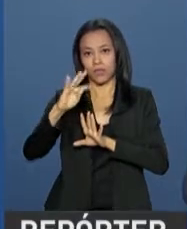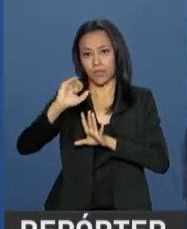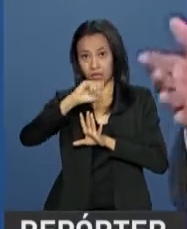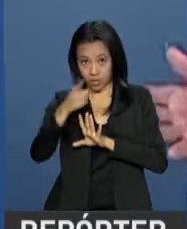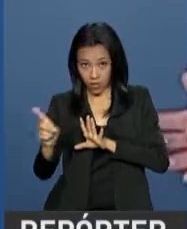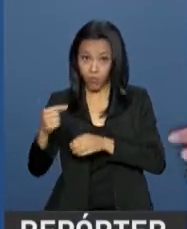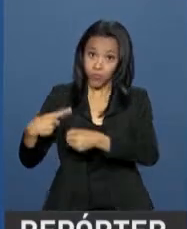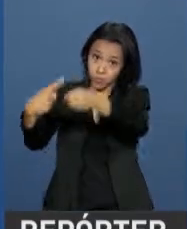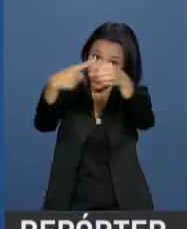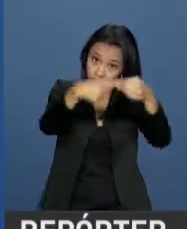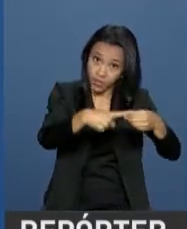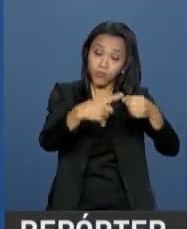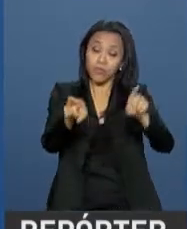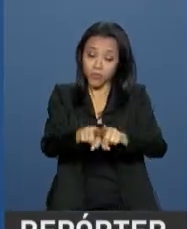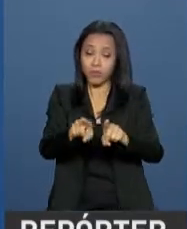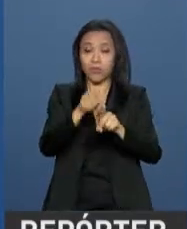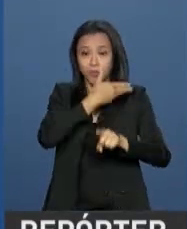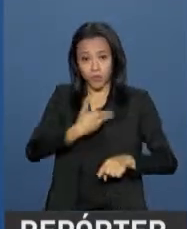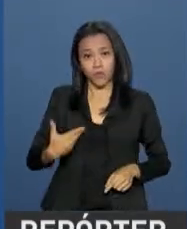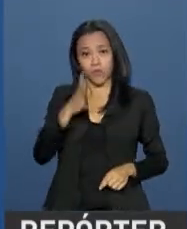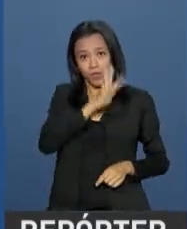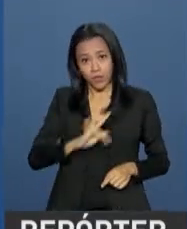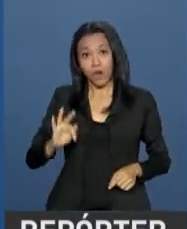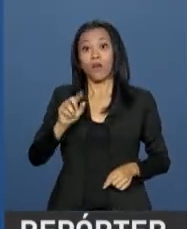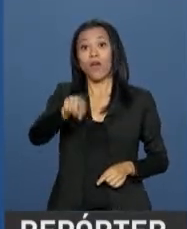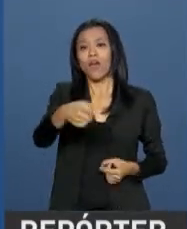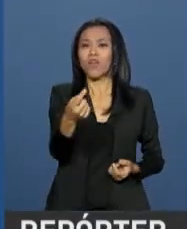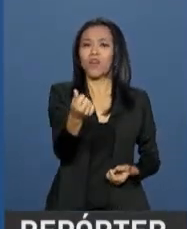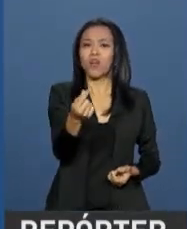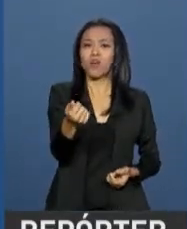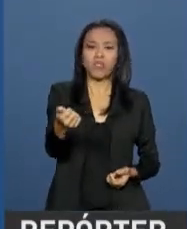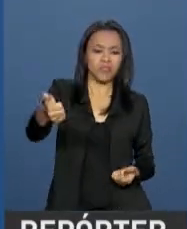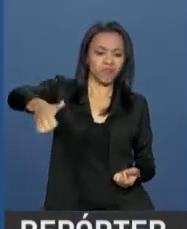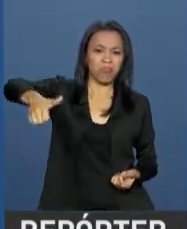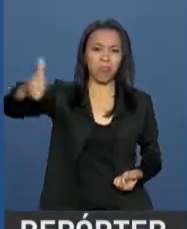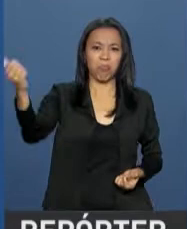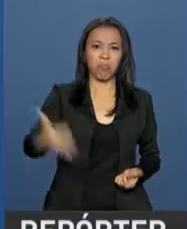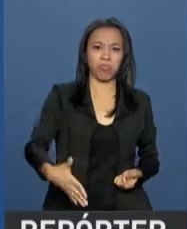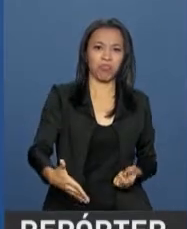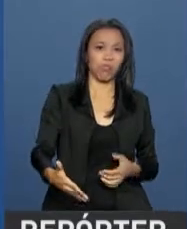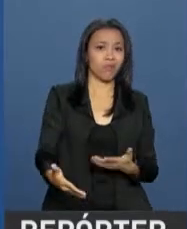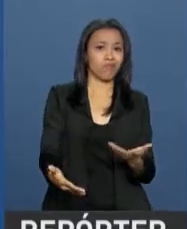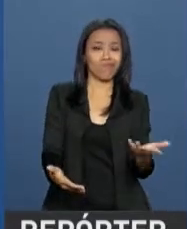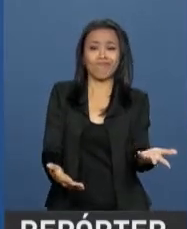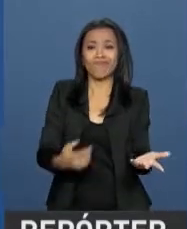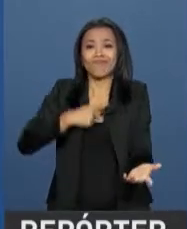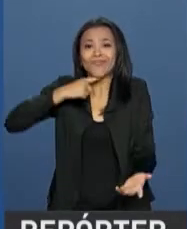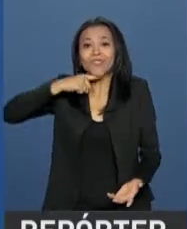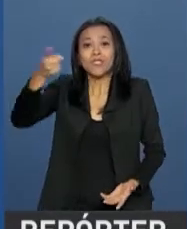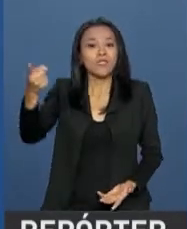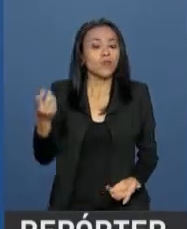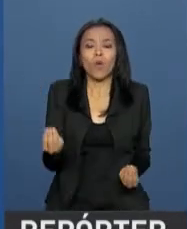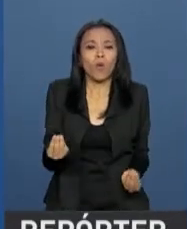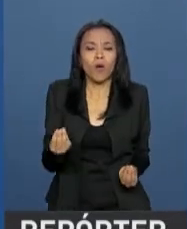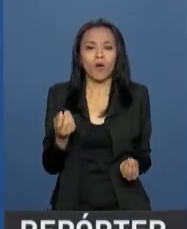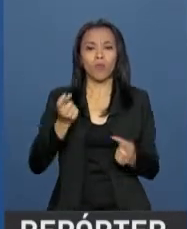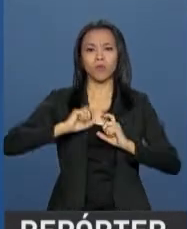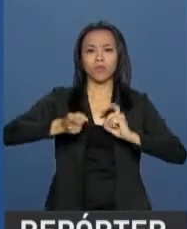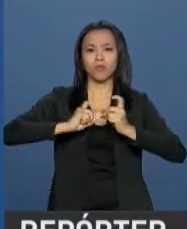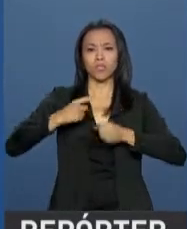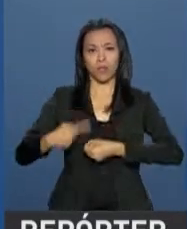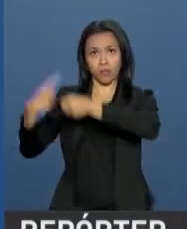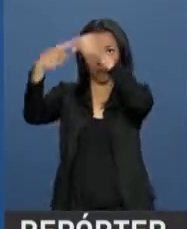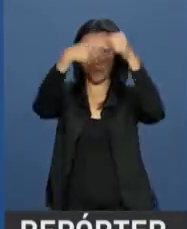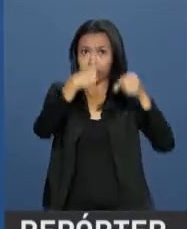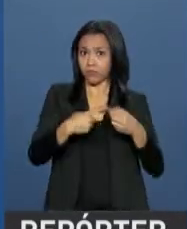como para a união são valores hoje episódios que impedem o administrador municipal de